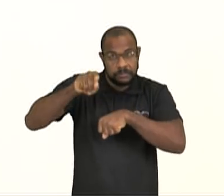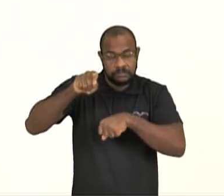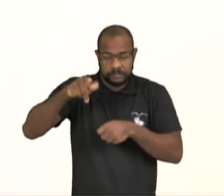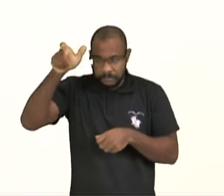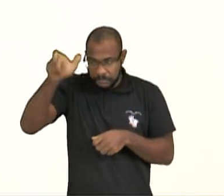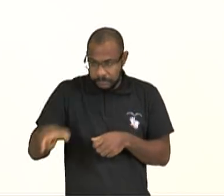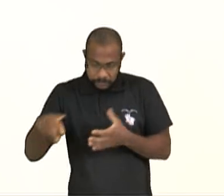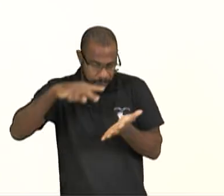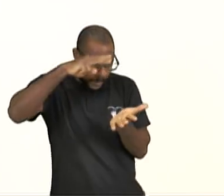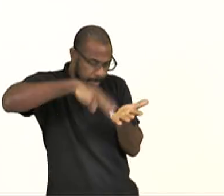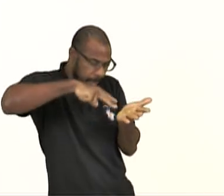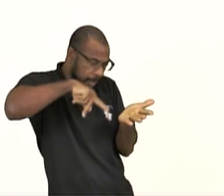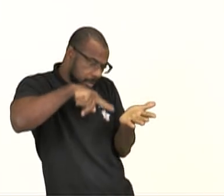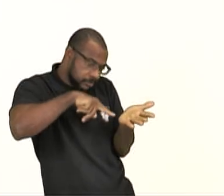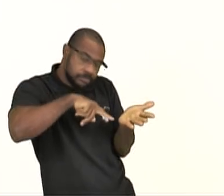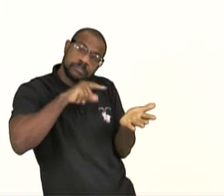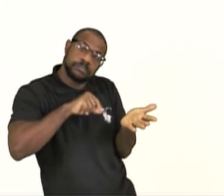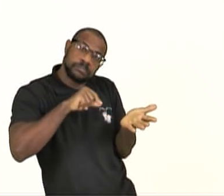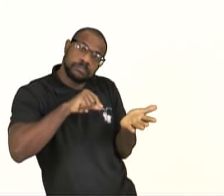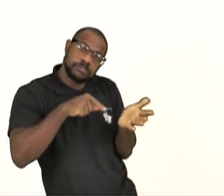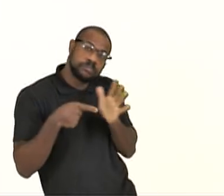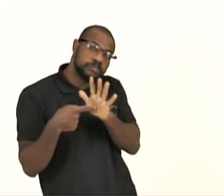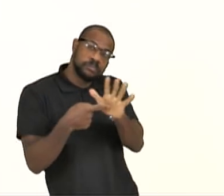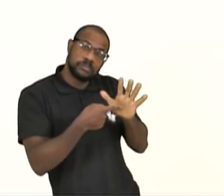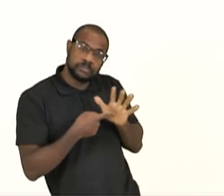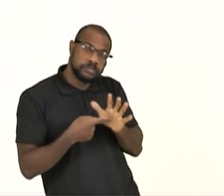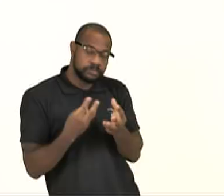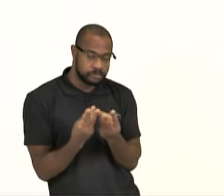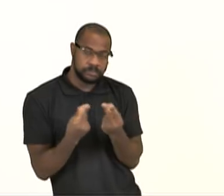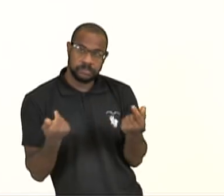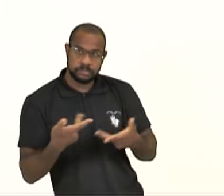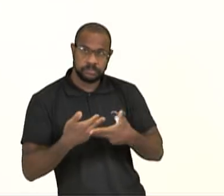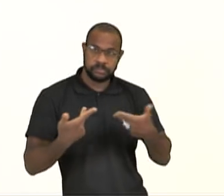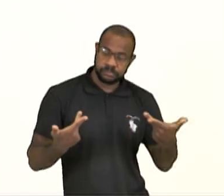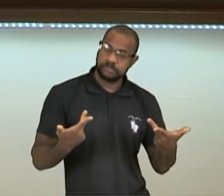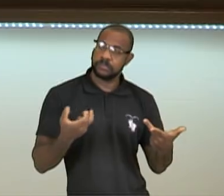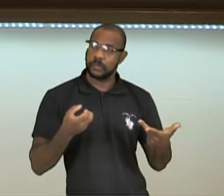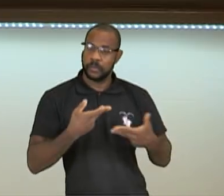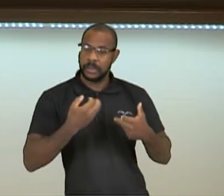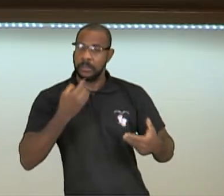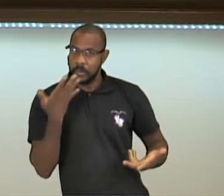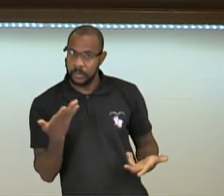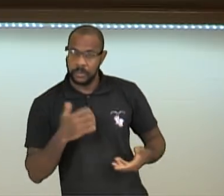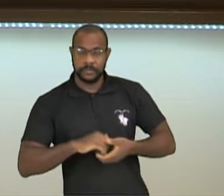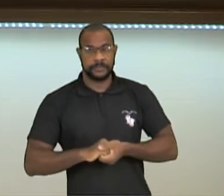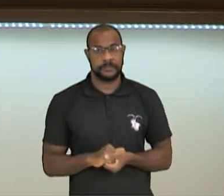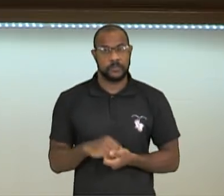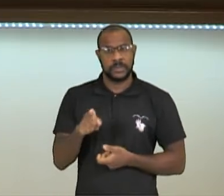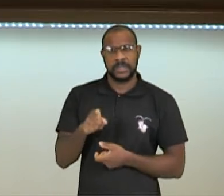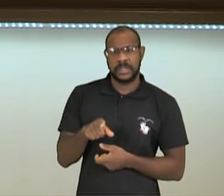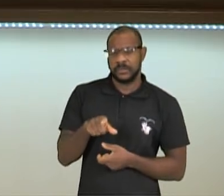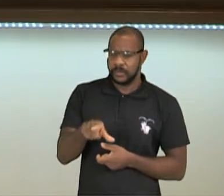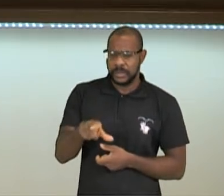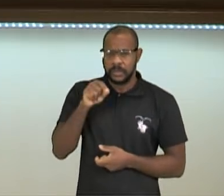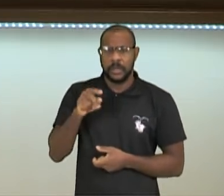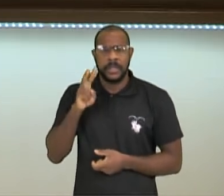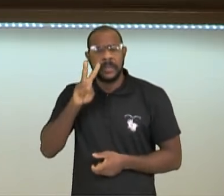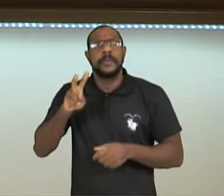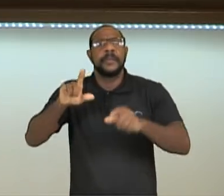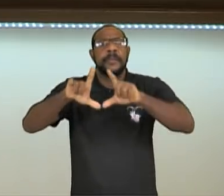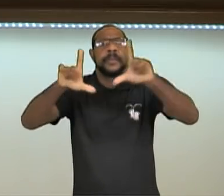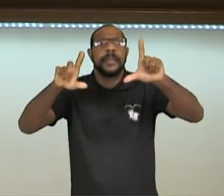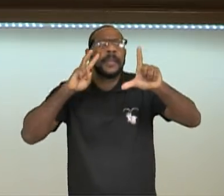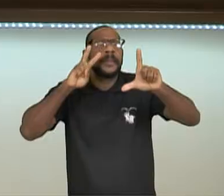para o leitor, as impressões e as qualidades de algo. Você prefere ler ou assistir o